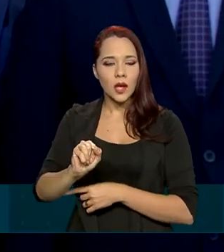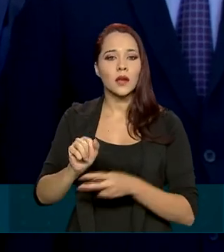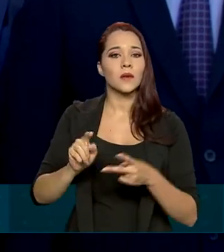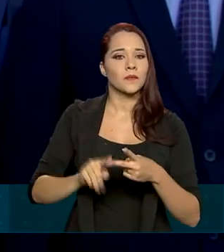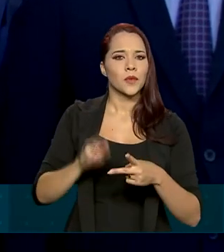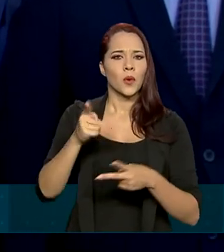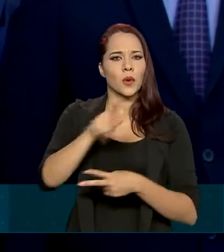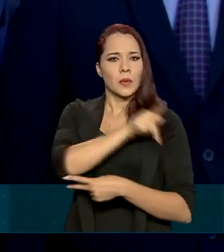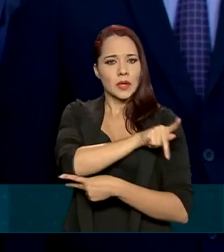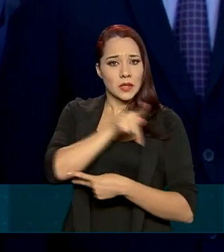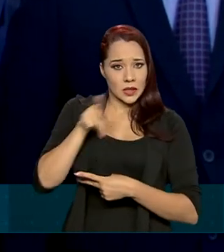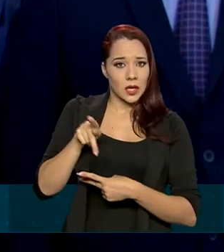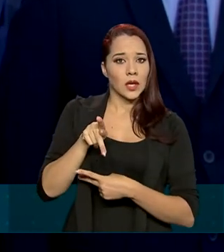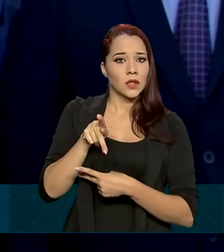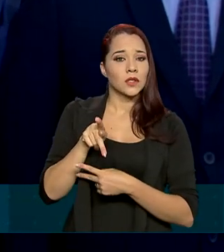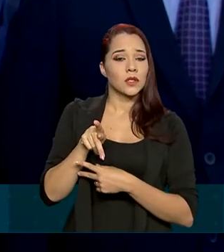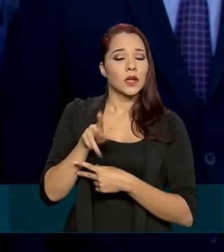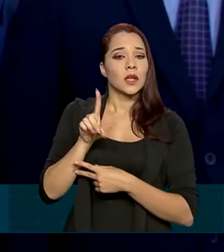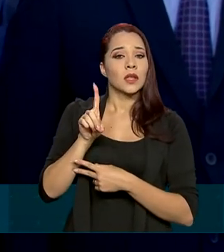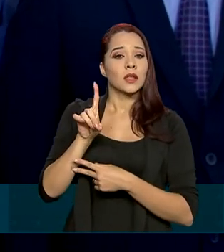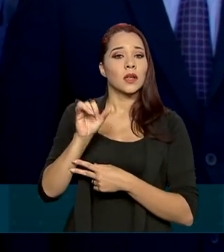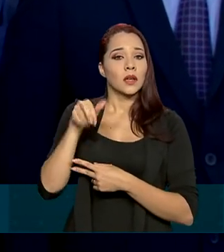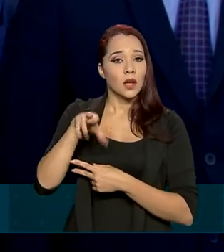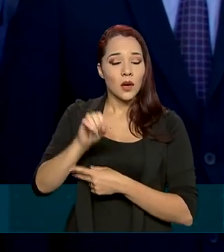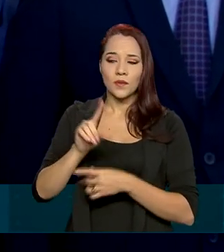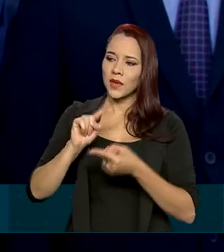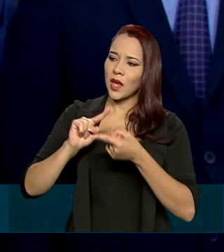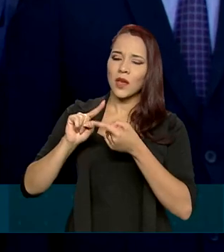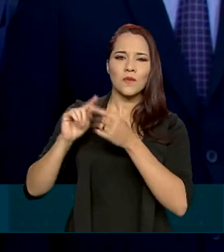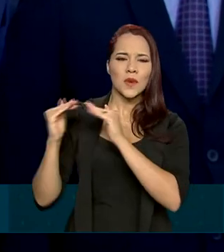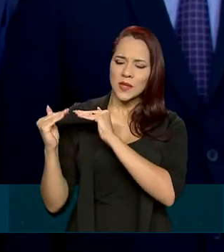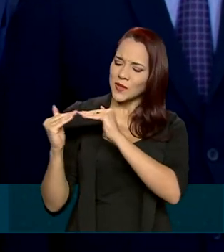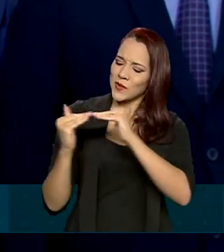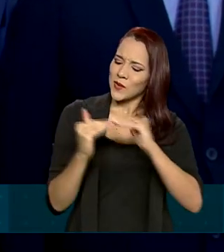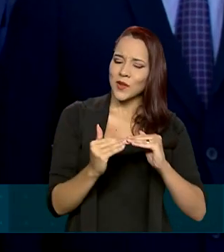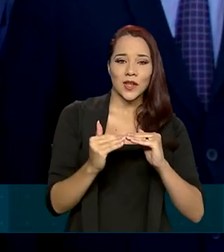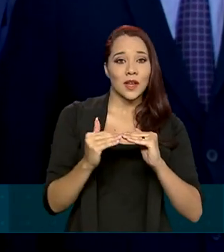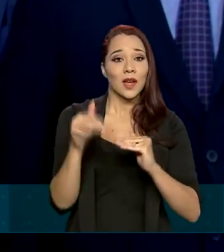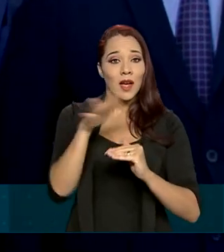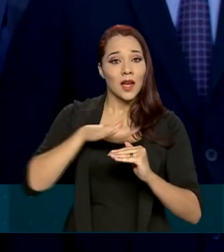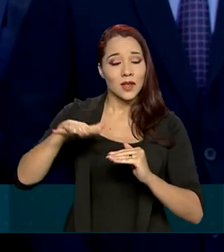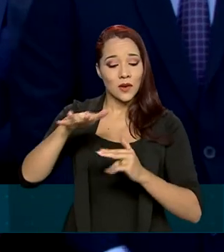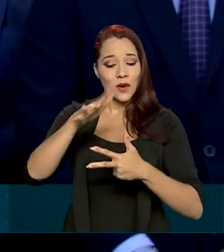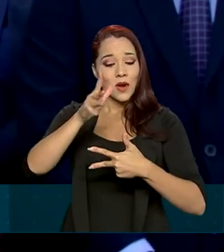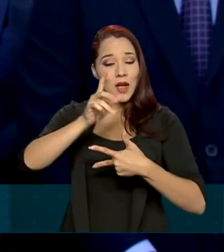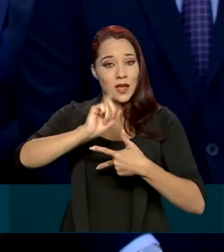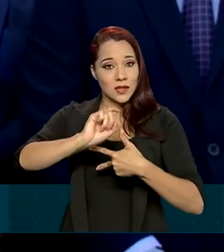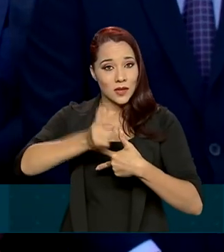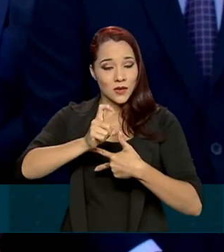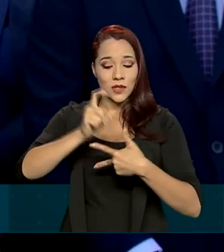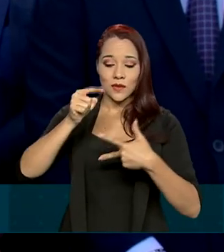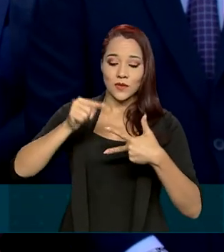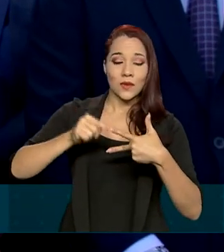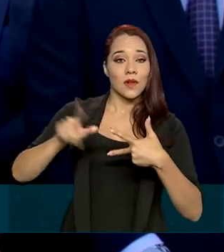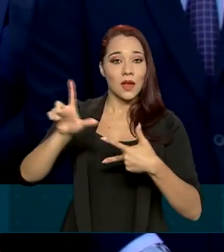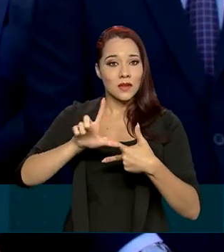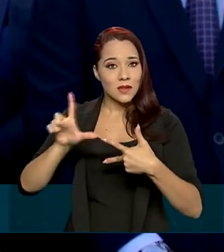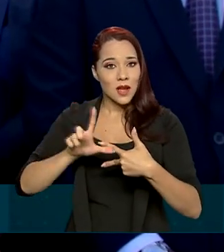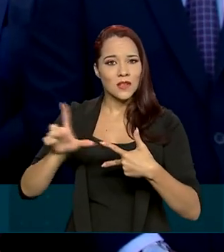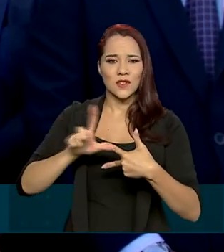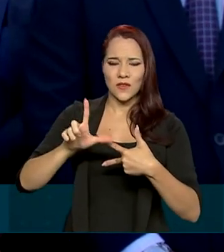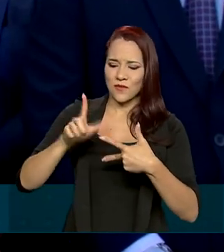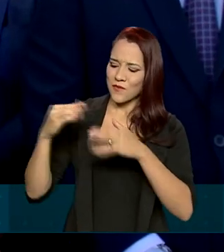uma sintonia muito boa entre o Poder Executivo e o Legislativo para que a gente possa